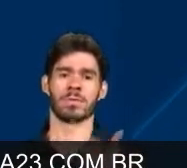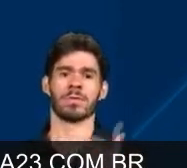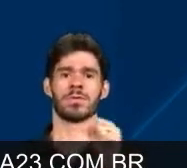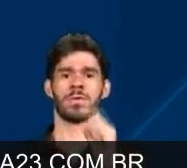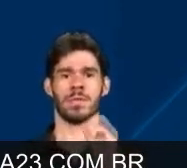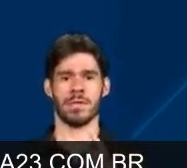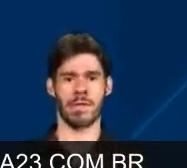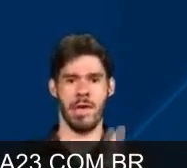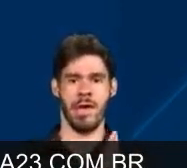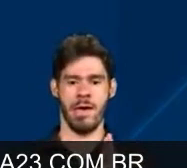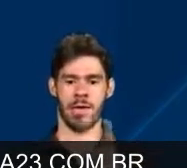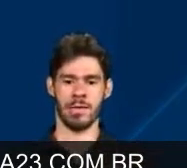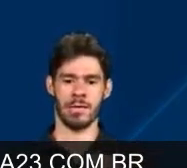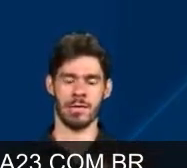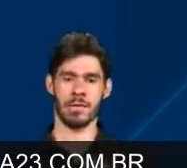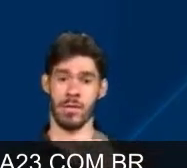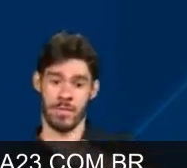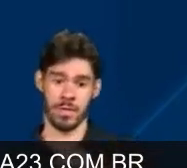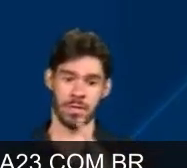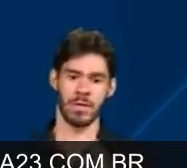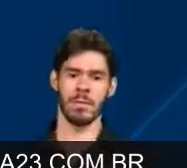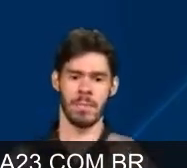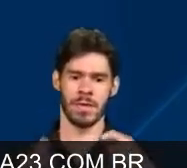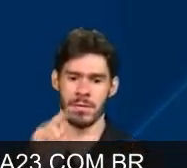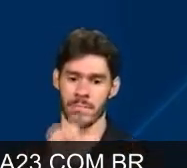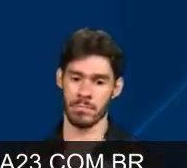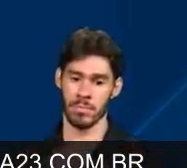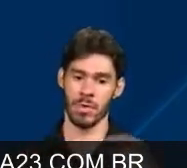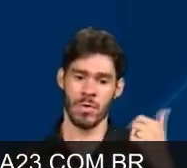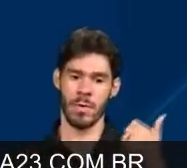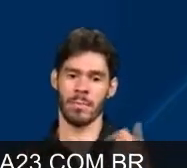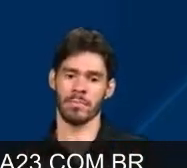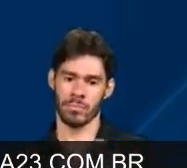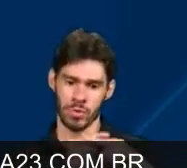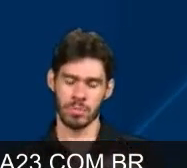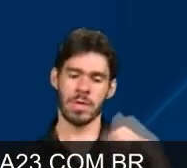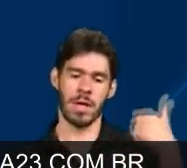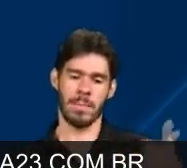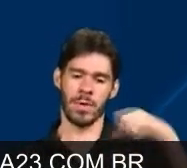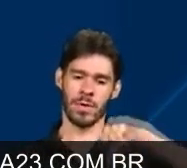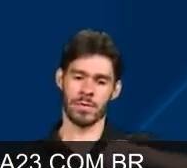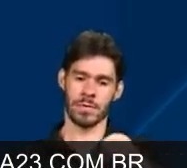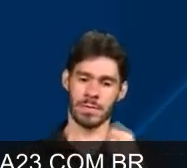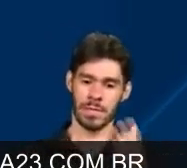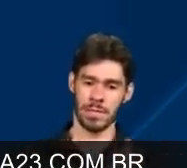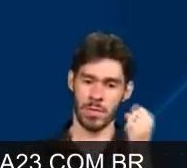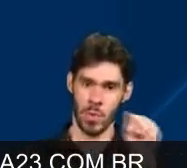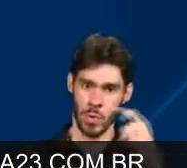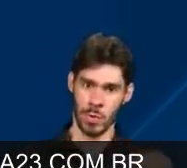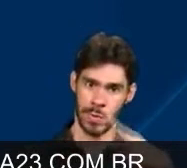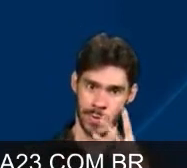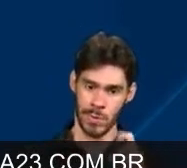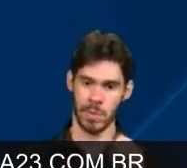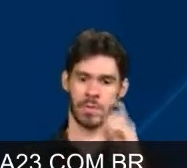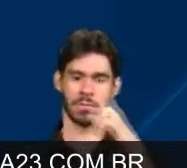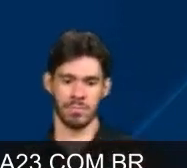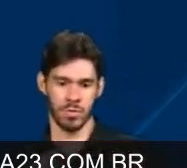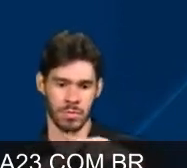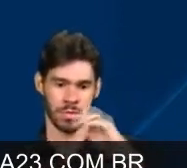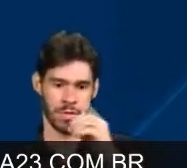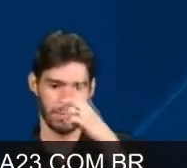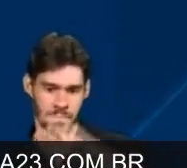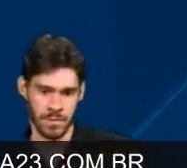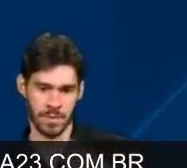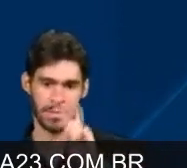R$ 3.280,93 tem que multiplicar R$ 1.968,36 por 0,5 e depois